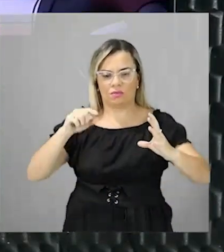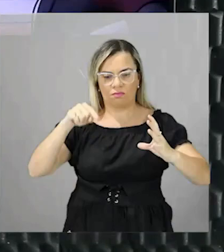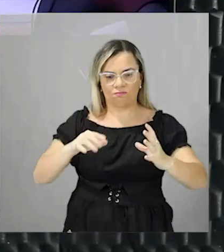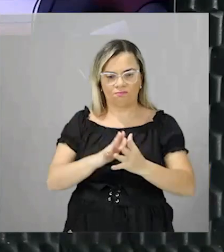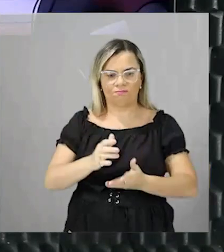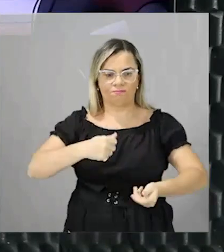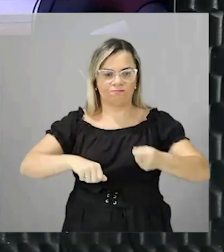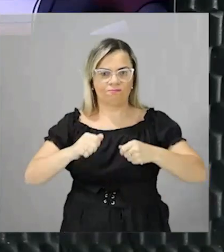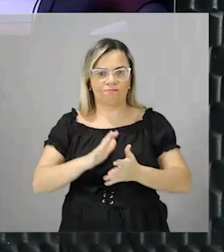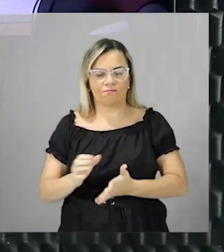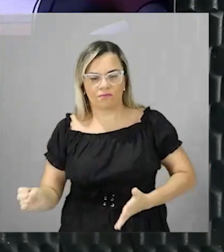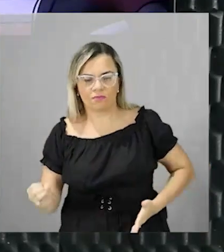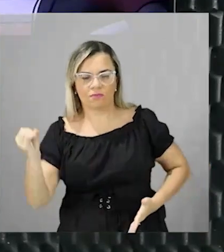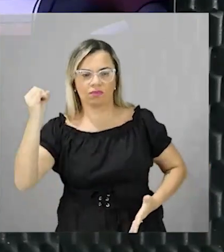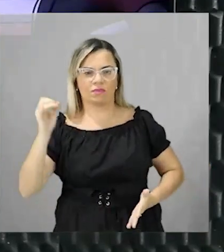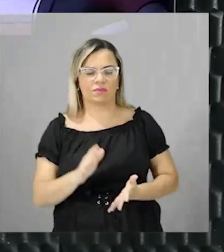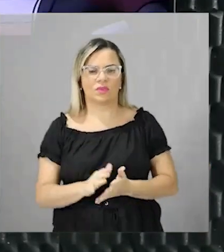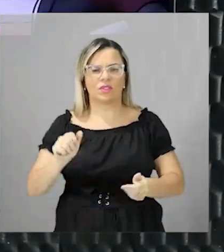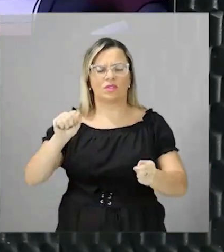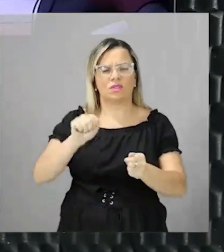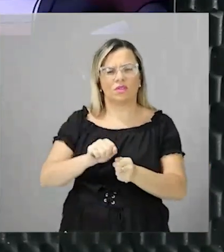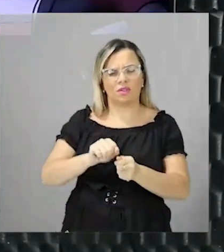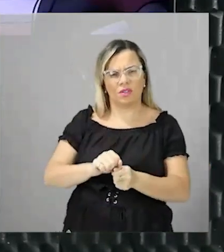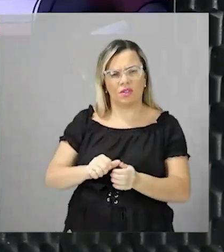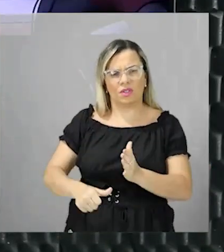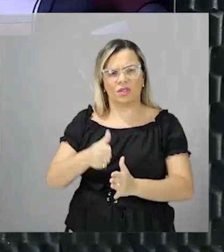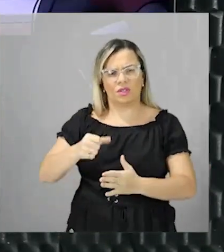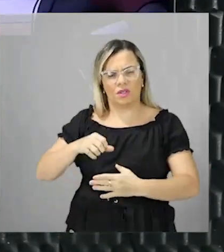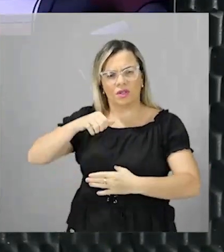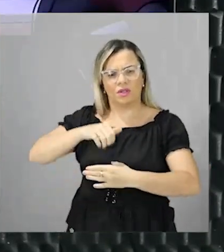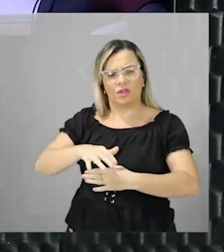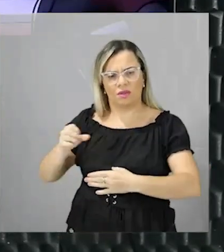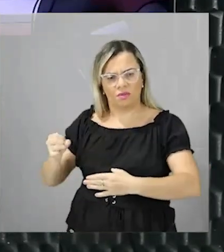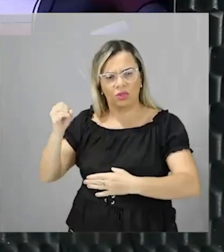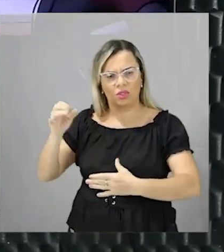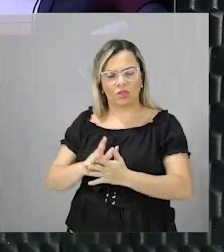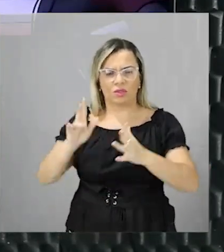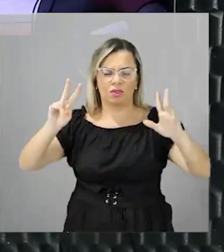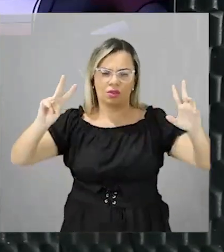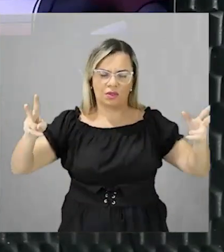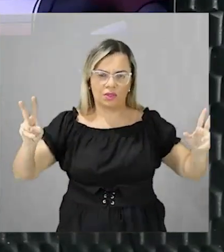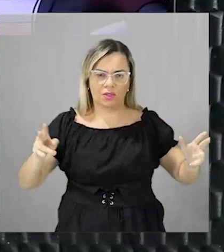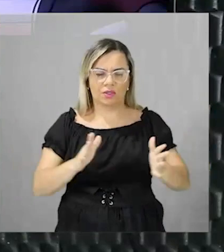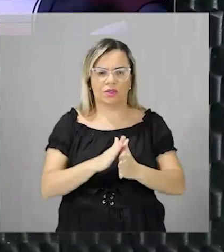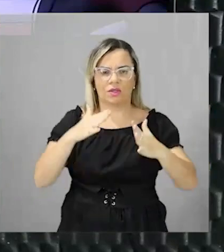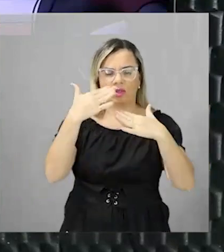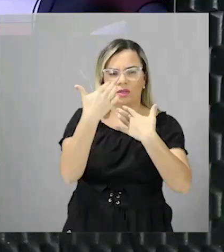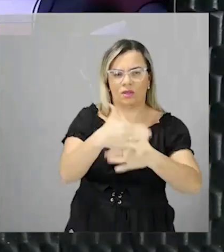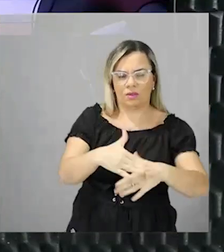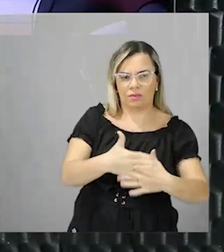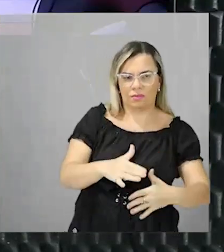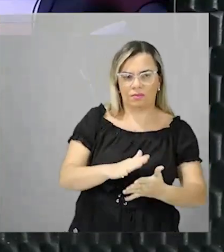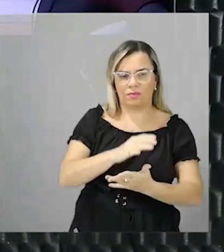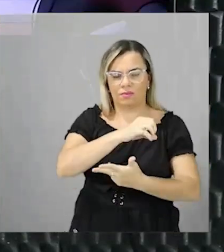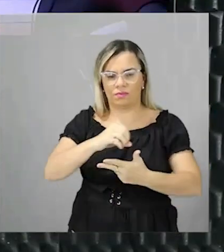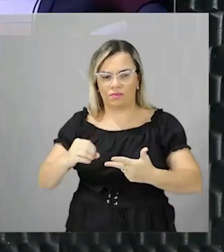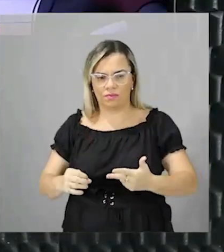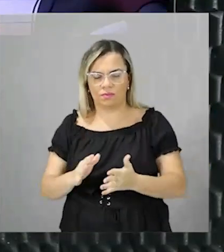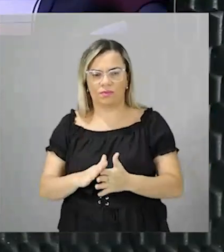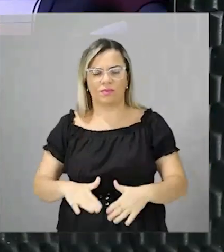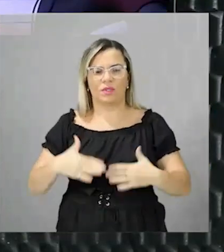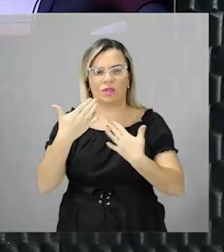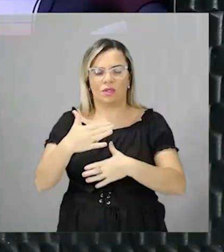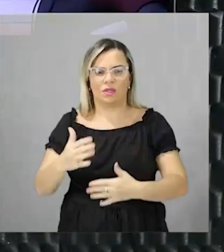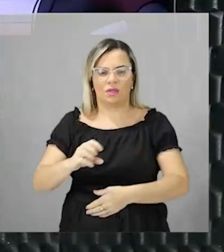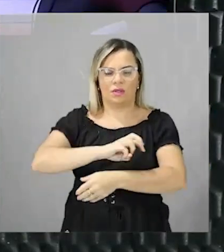econômico delas. E aí eu te faço essa primeira dica importante sobre esse assunto, tá? Quando as provas de Enem e as provas da